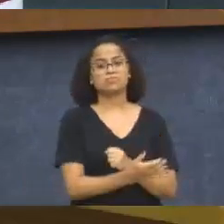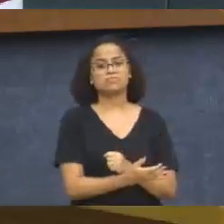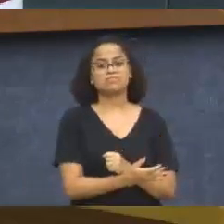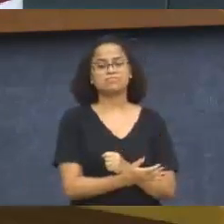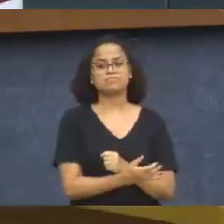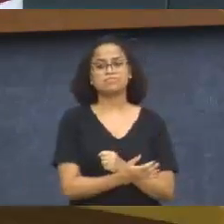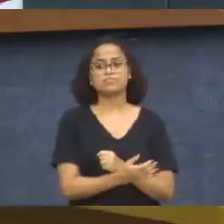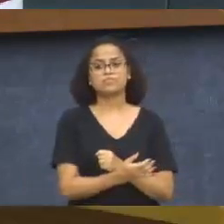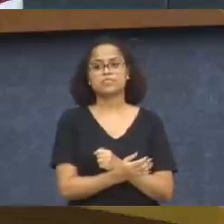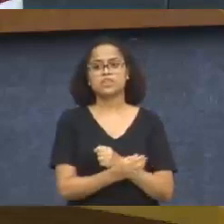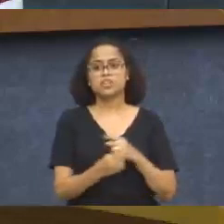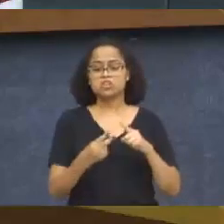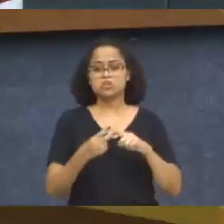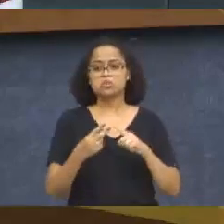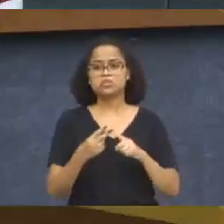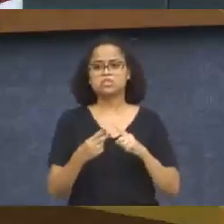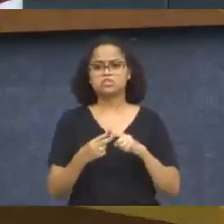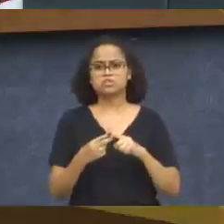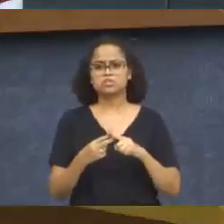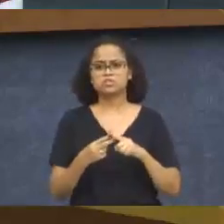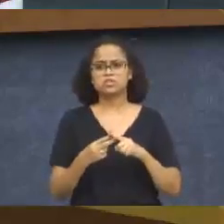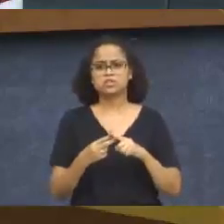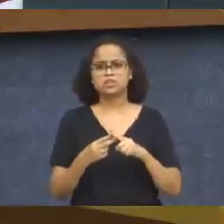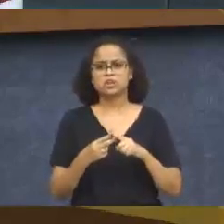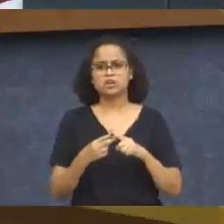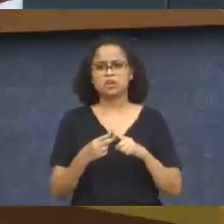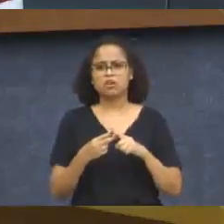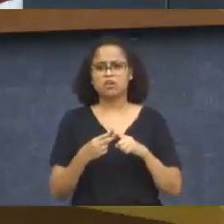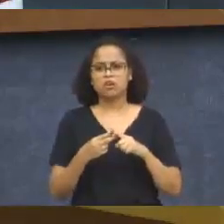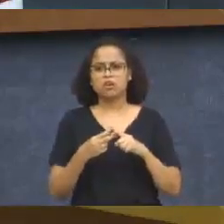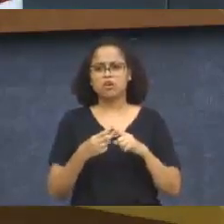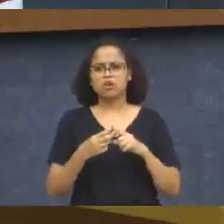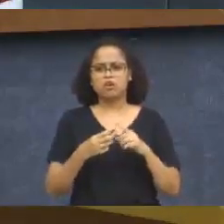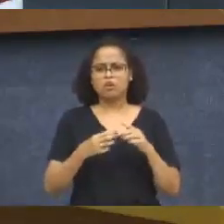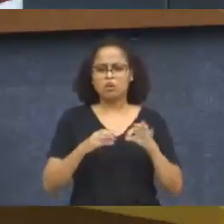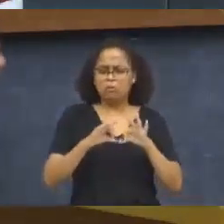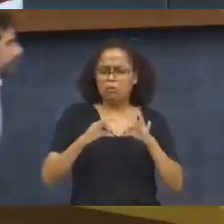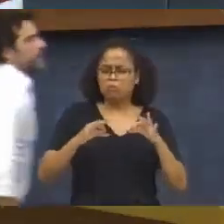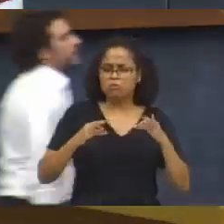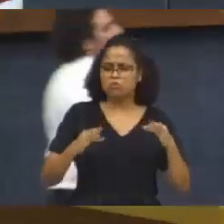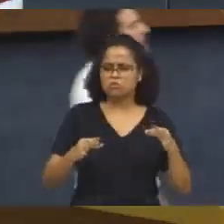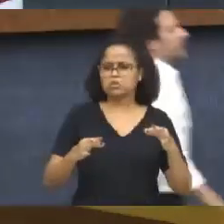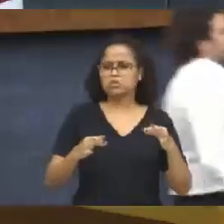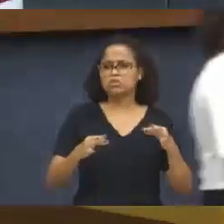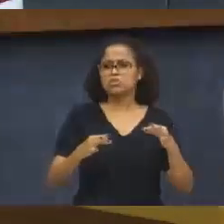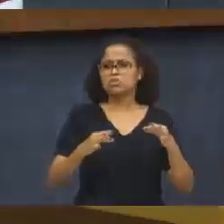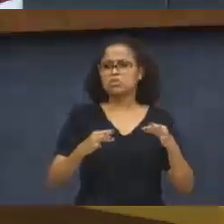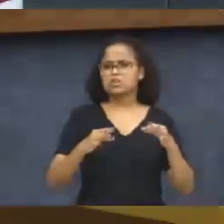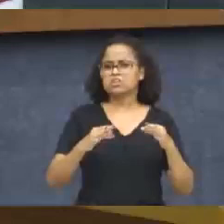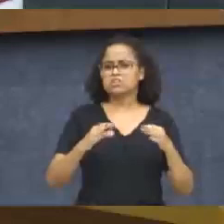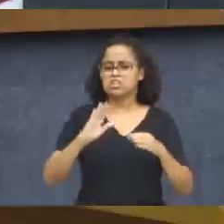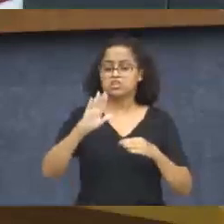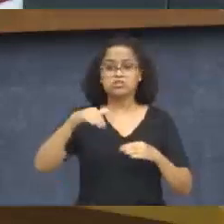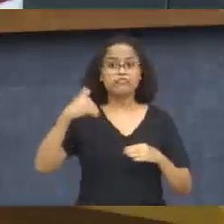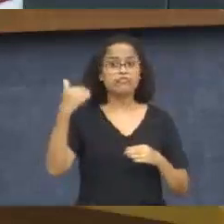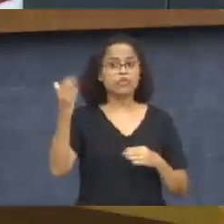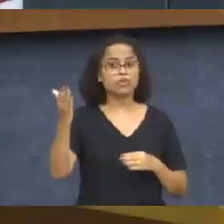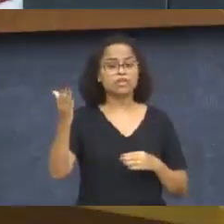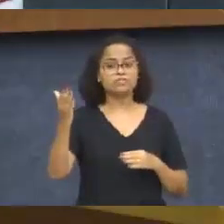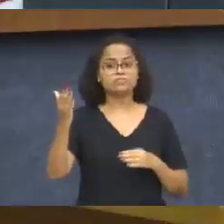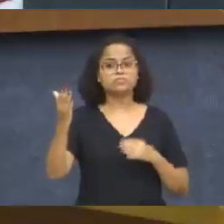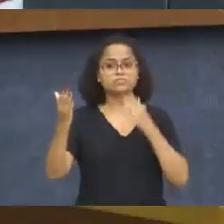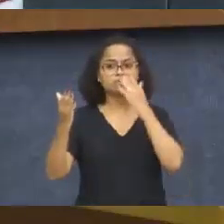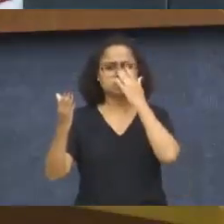Um, nós temos que estimular também um controle externo, controle popular, dos movimentos sociais, sindicais, associações, enfim, entidades